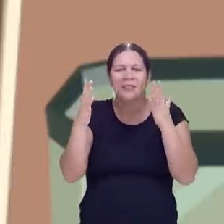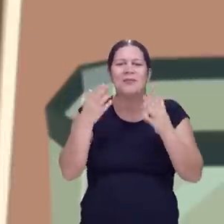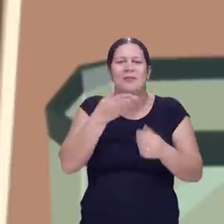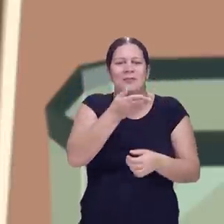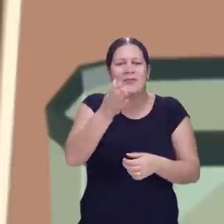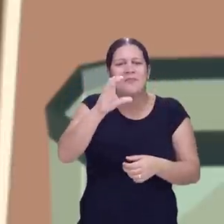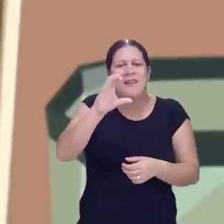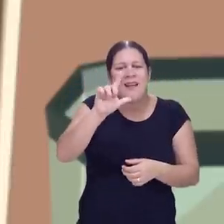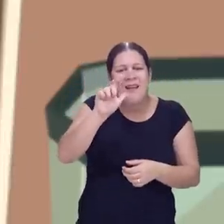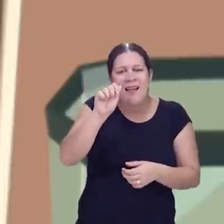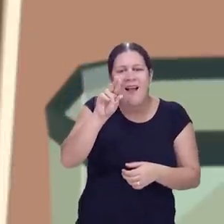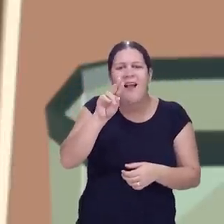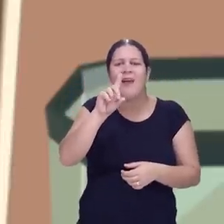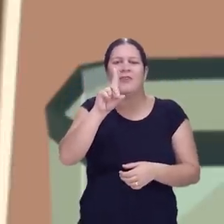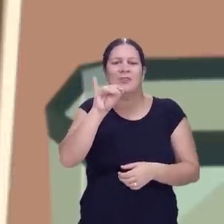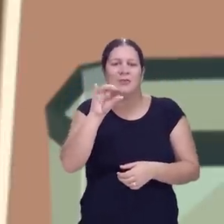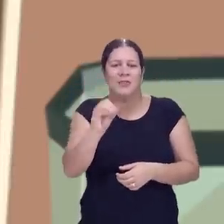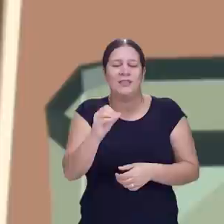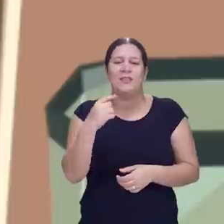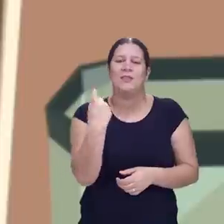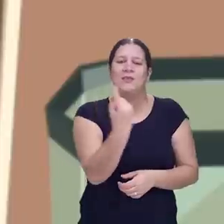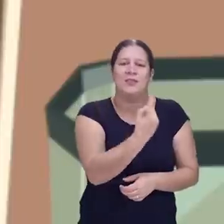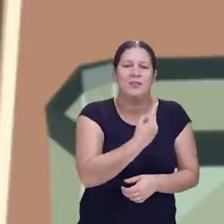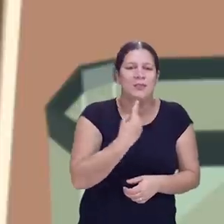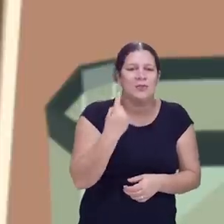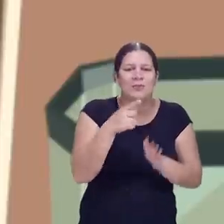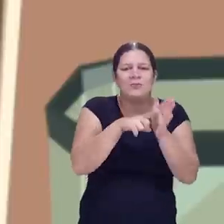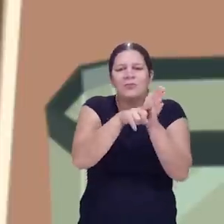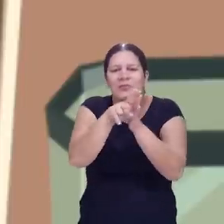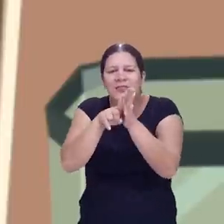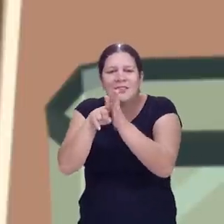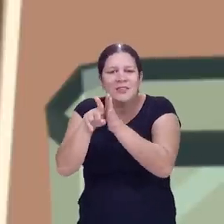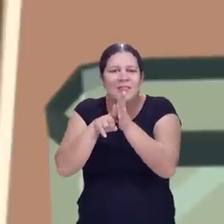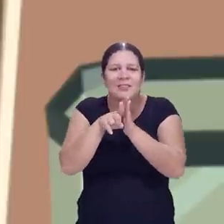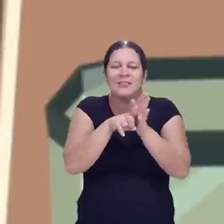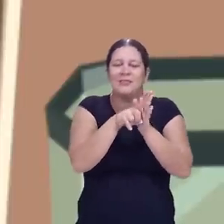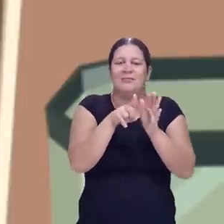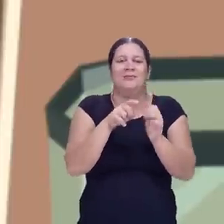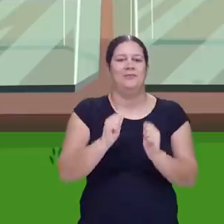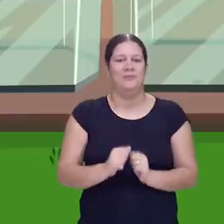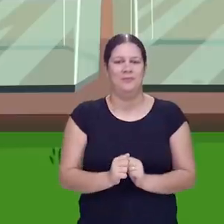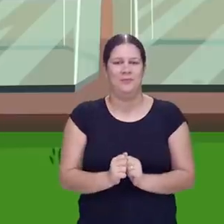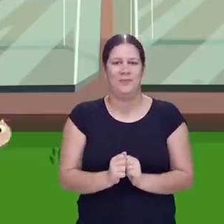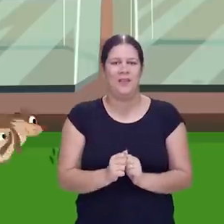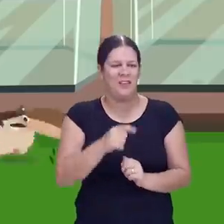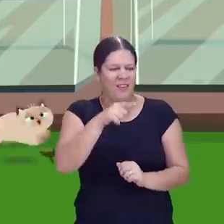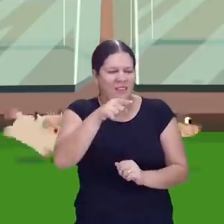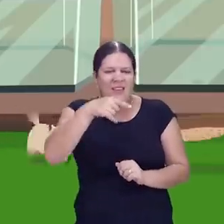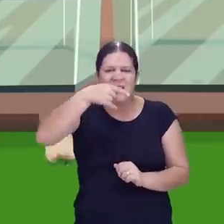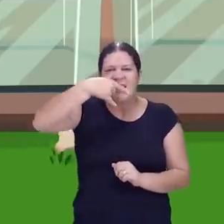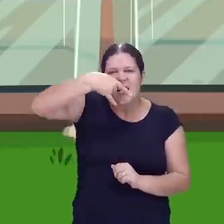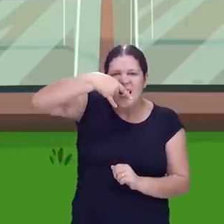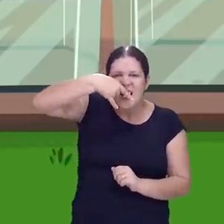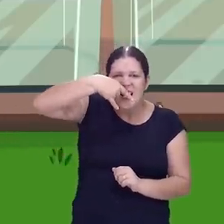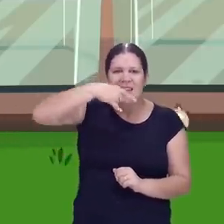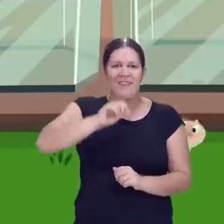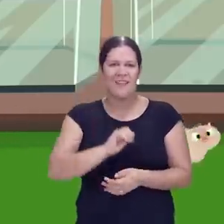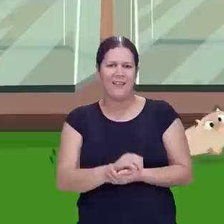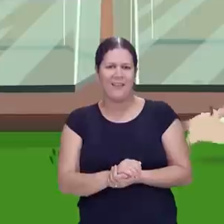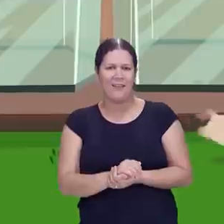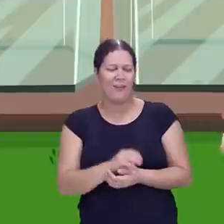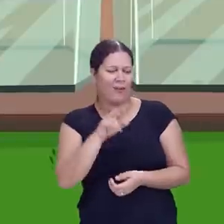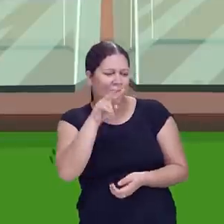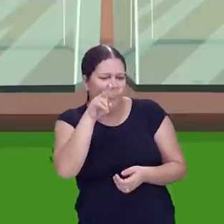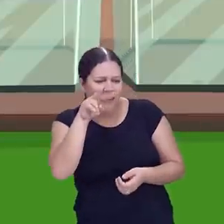Parabéns pra você também, Cláudio. Agora, que tal a gente entrar e examinar esse banguelinha? Ele tá banguela?